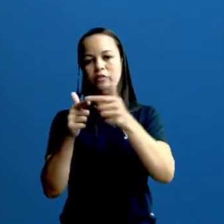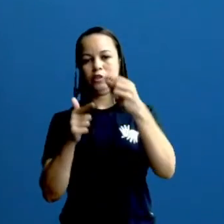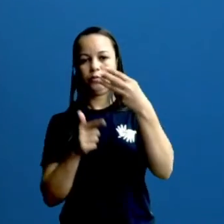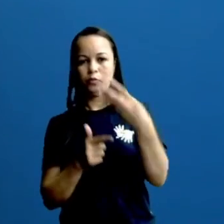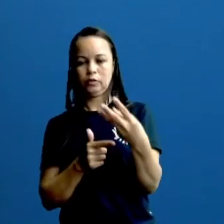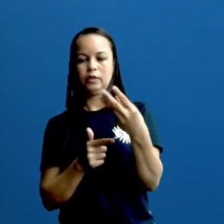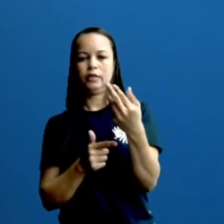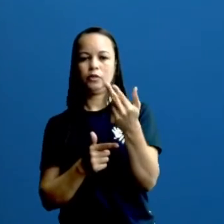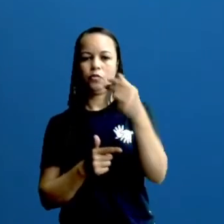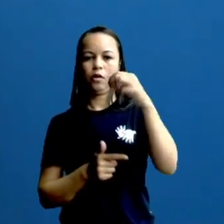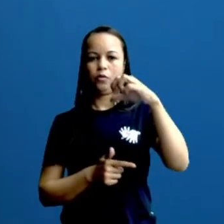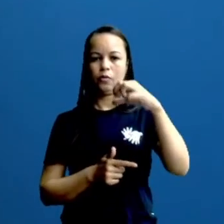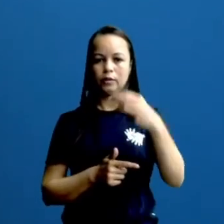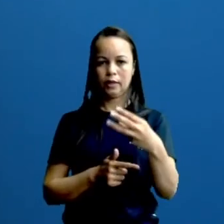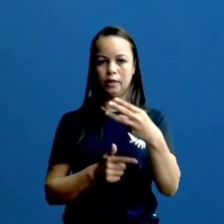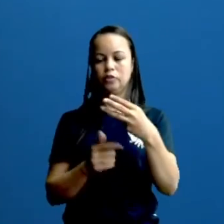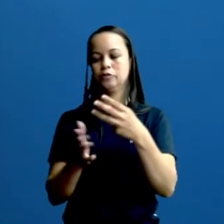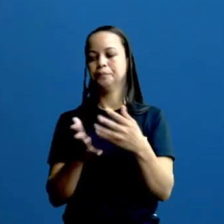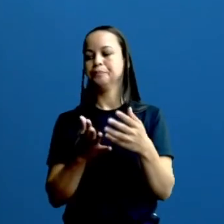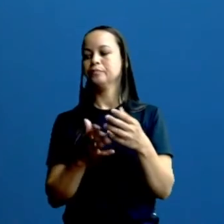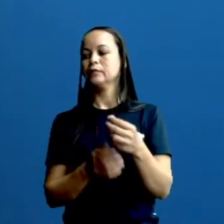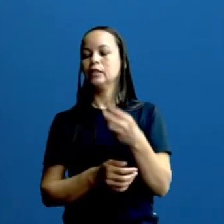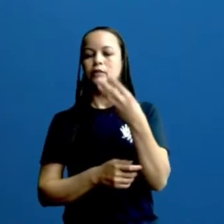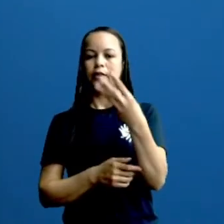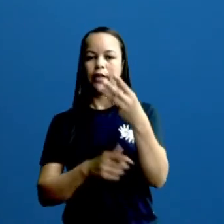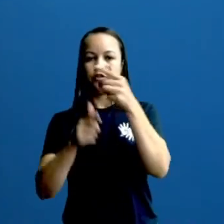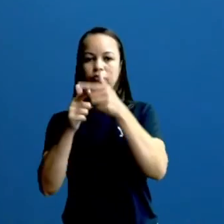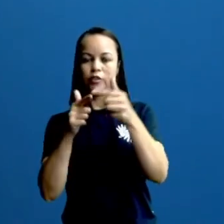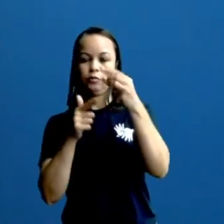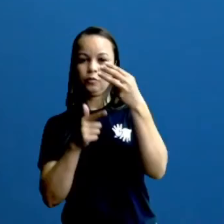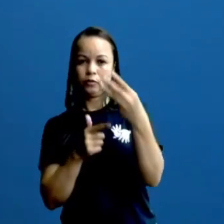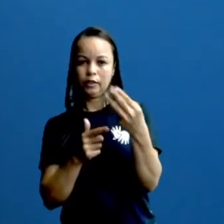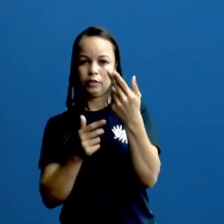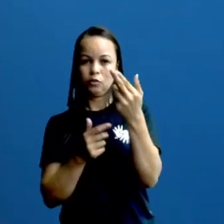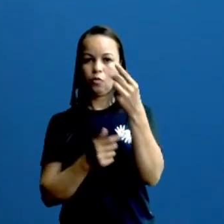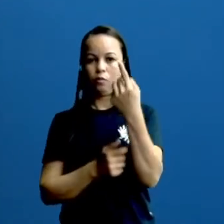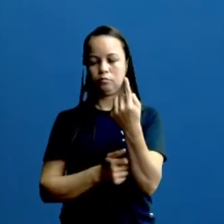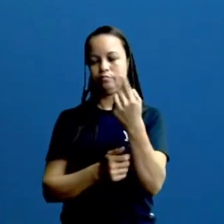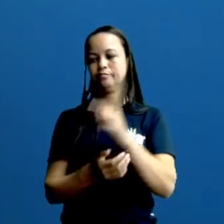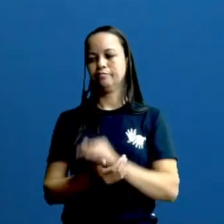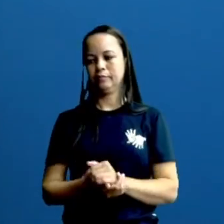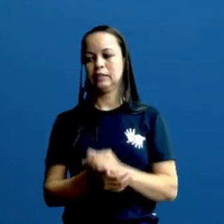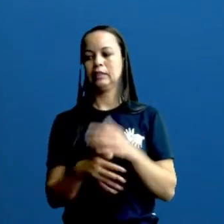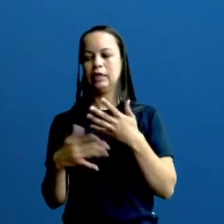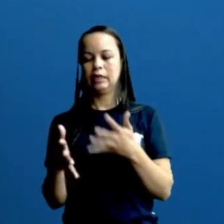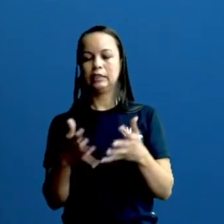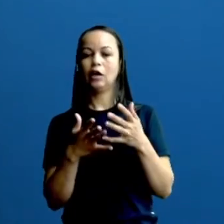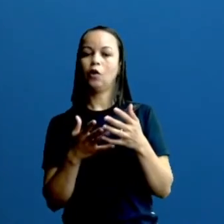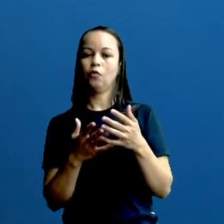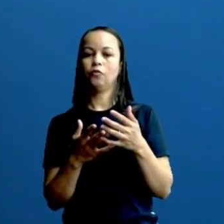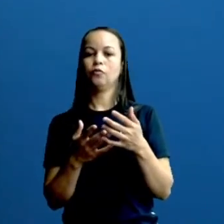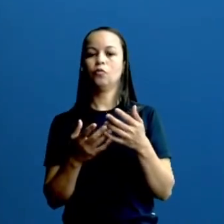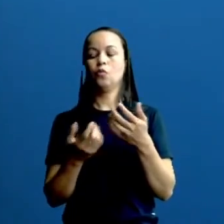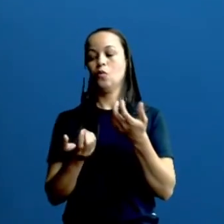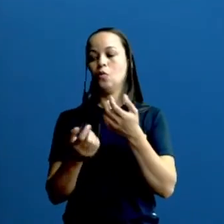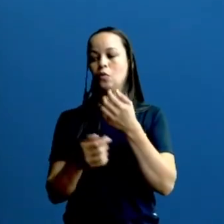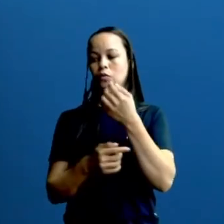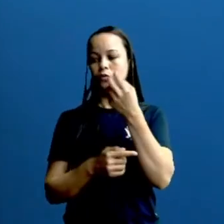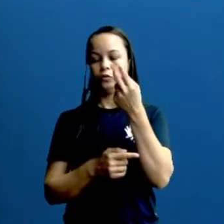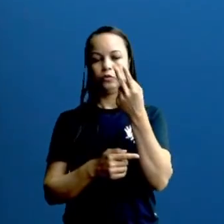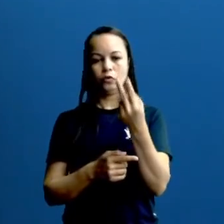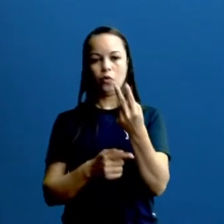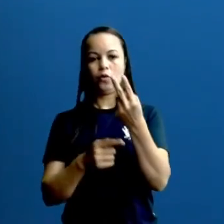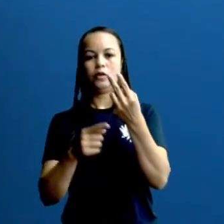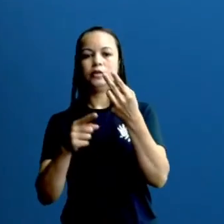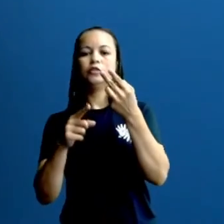3, dá 3. E o 3 dividido por 3 dá 1. Portanto, o 108 fica sendo 2 ao quadrado vezes